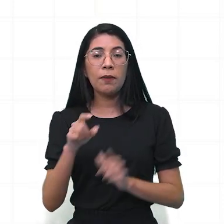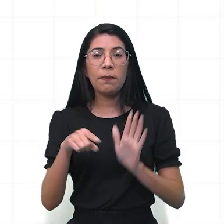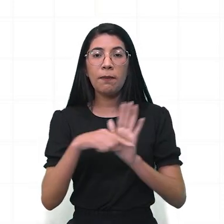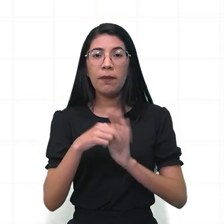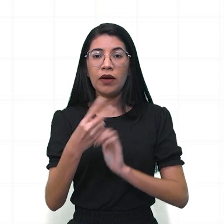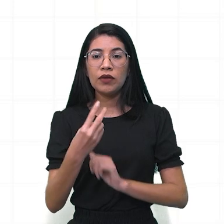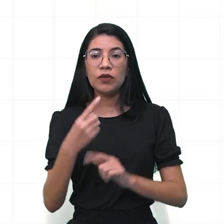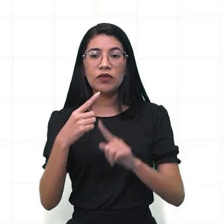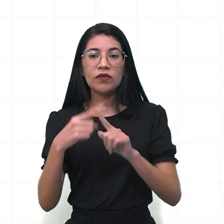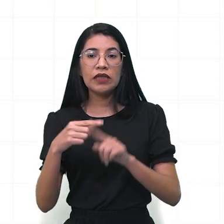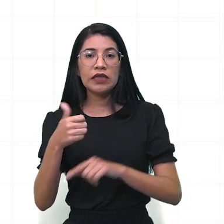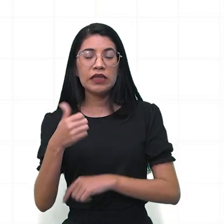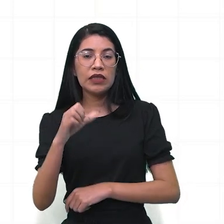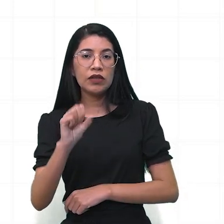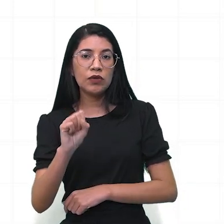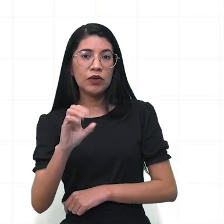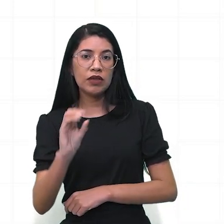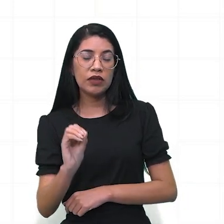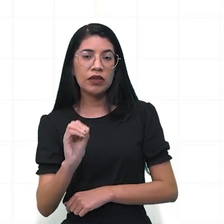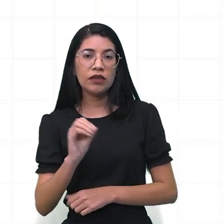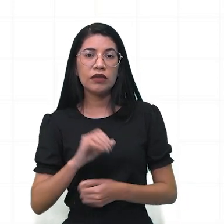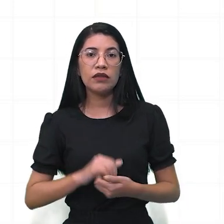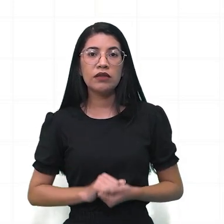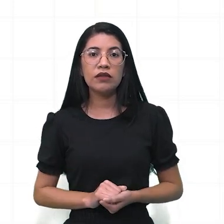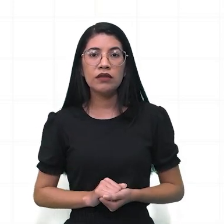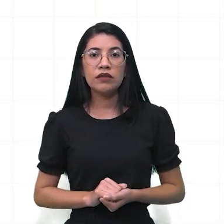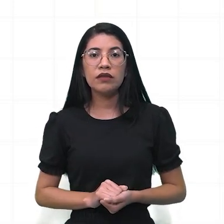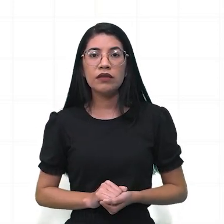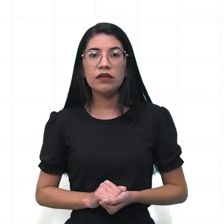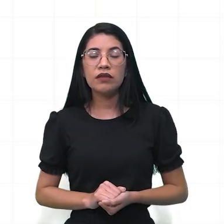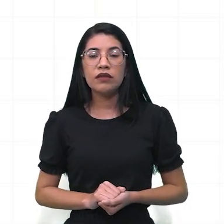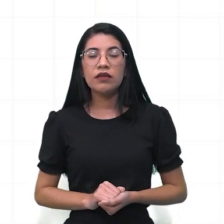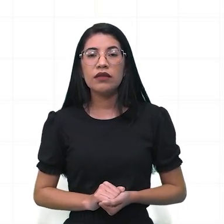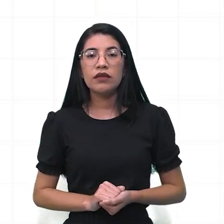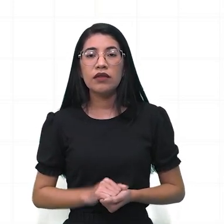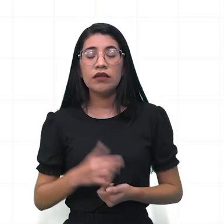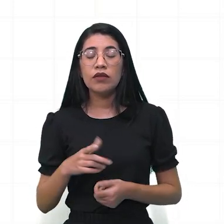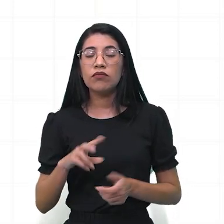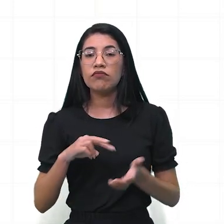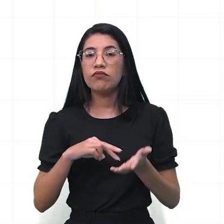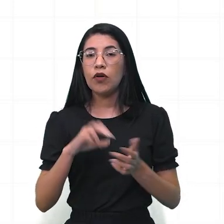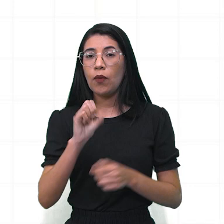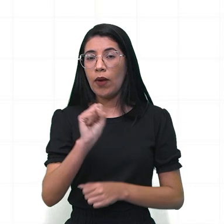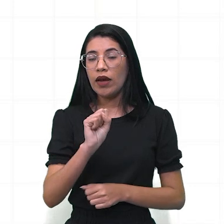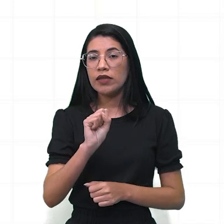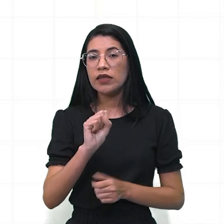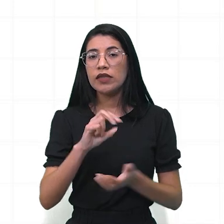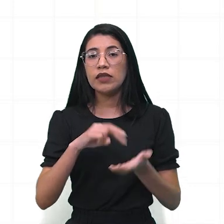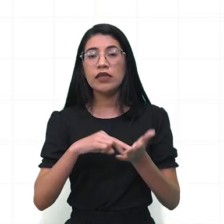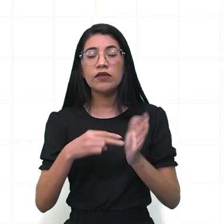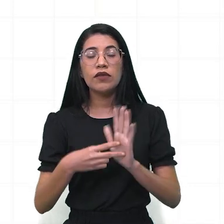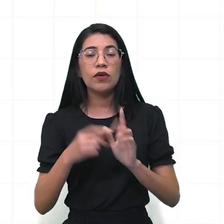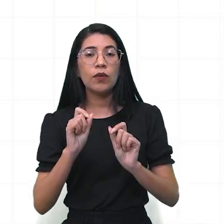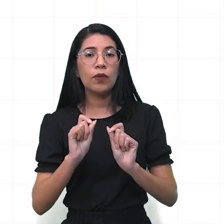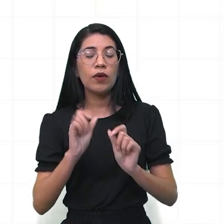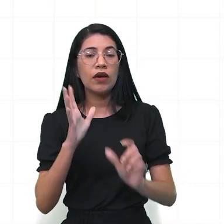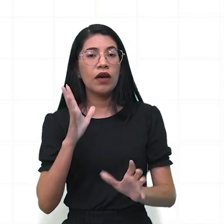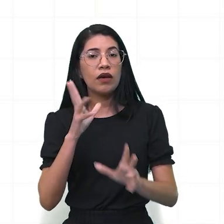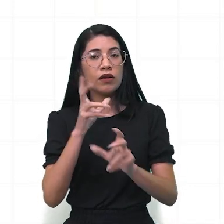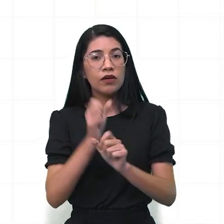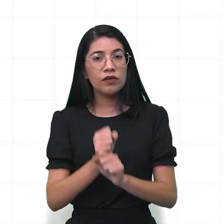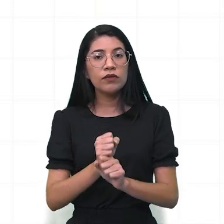2 vezes 180, tá? Então, esse S aqui, que ele está se referindo, é a